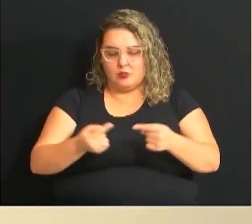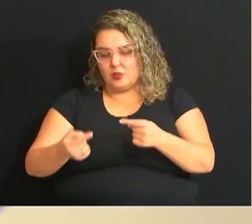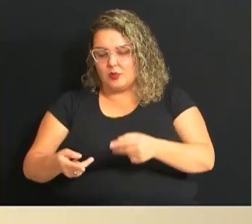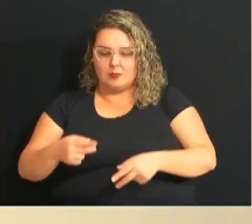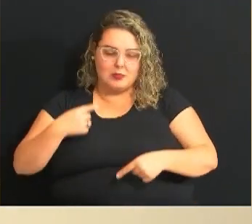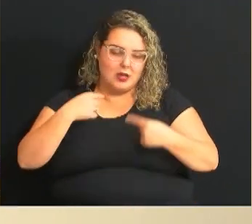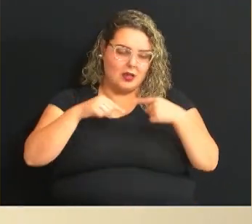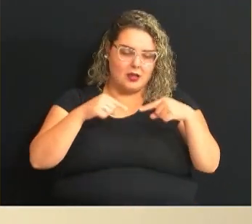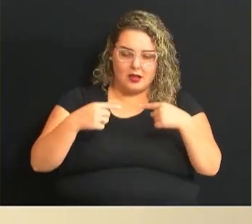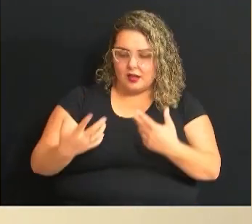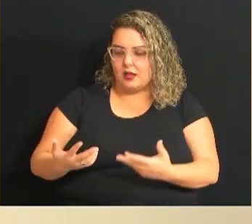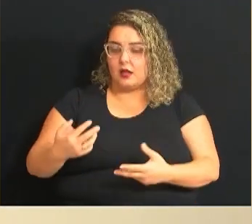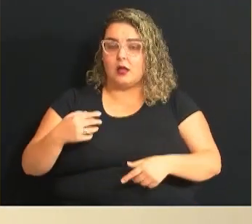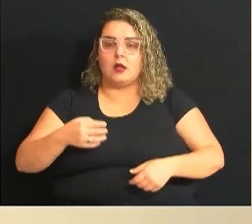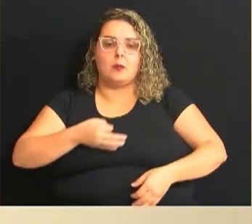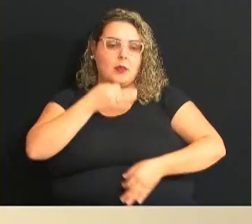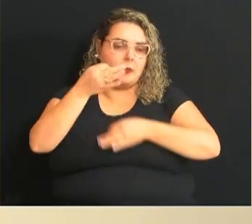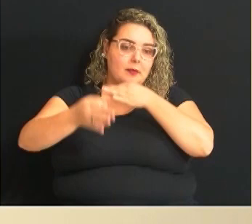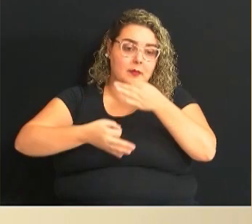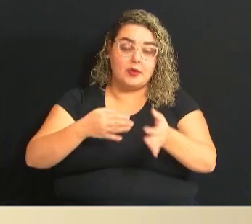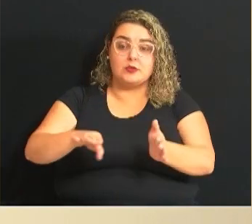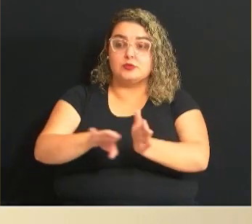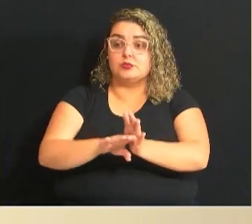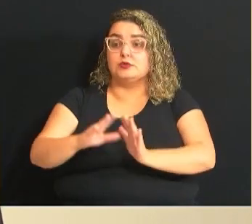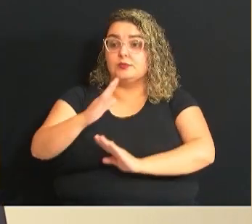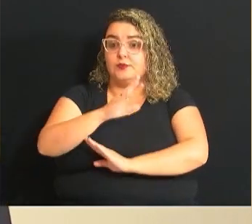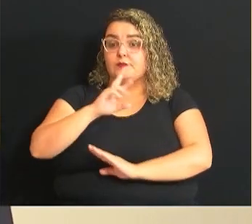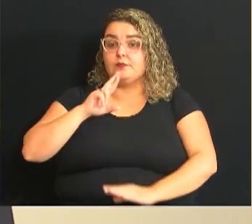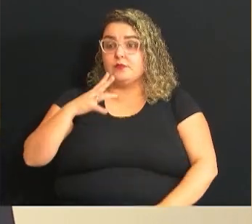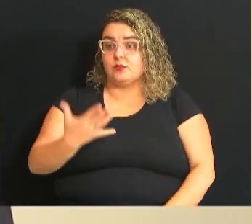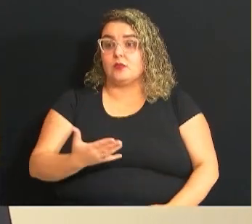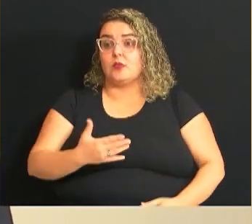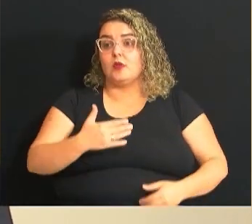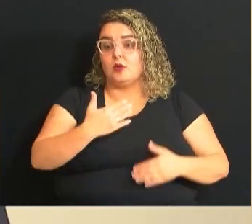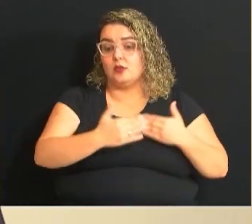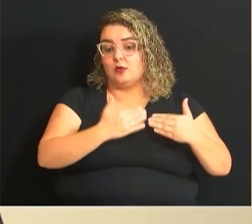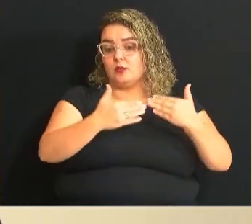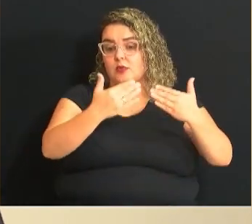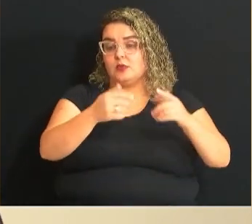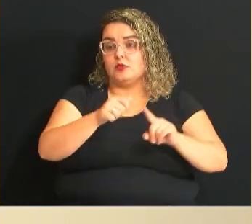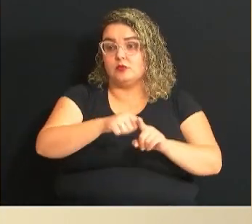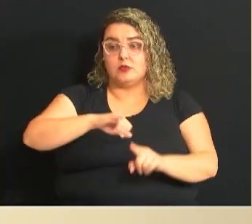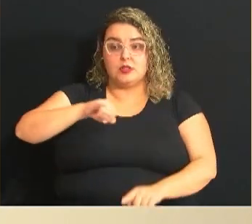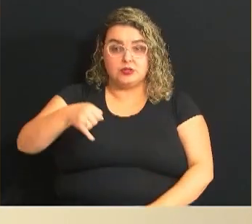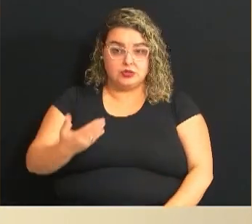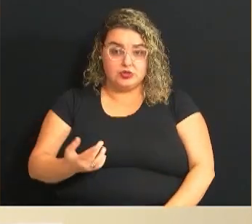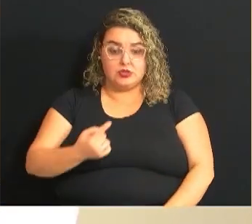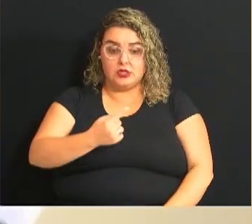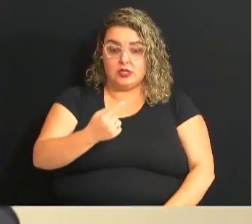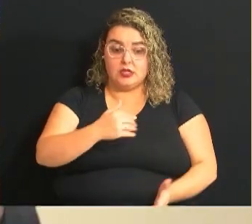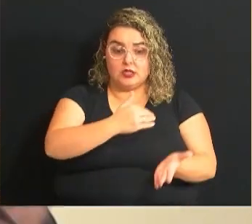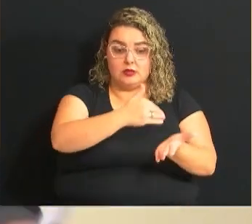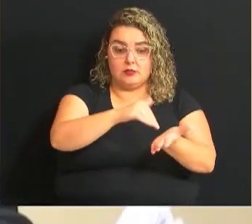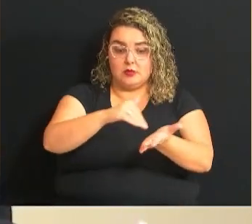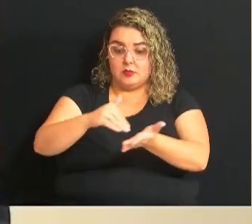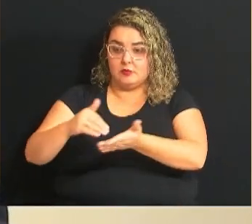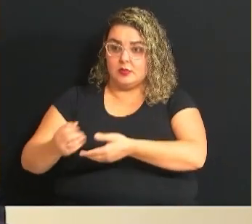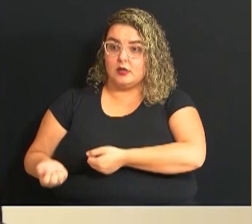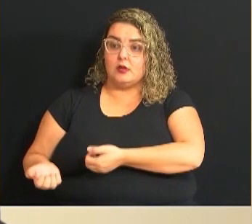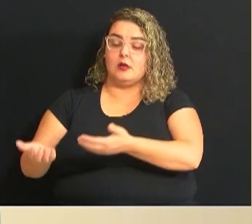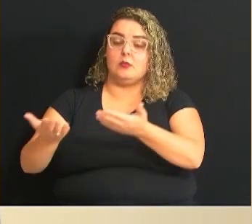mas a gente tem que entender que o que chega na casa é o resultado de uma construção que começou em janeiro. onde cada secretaria apresenta as